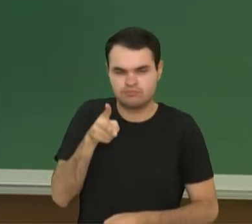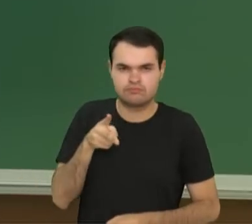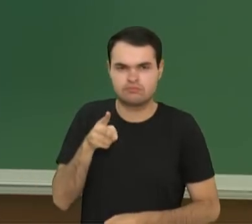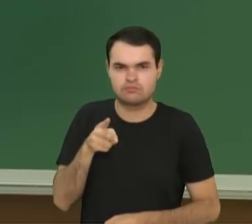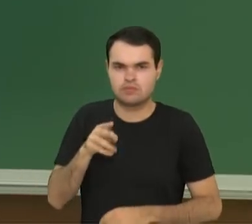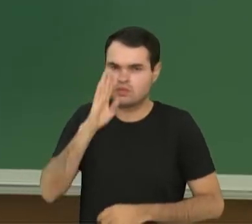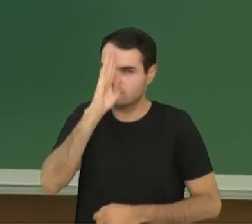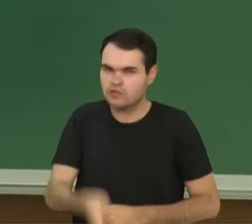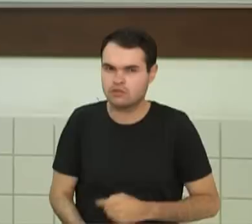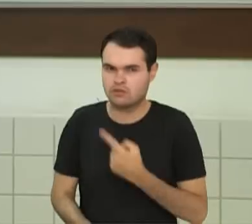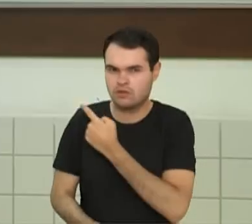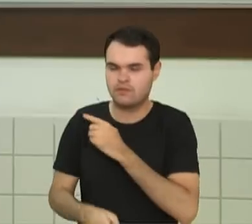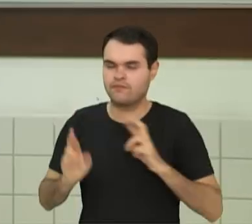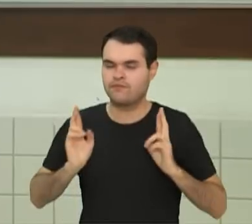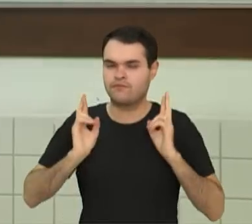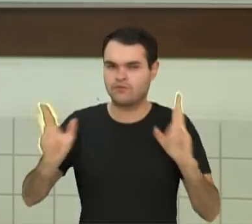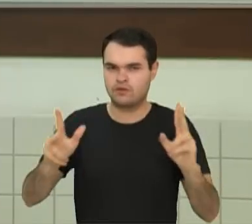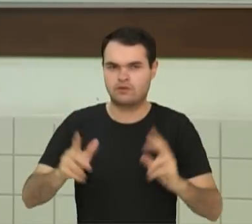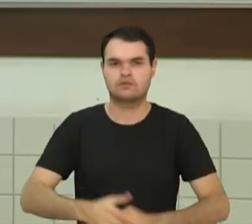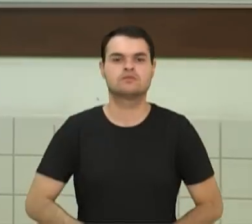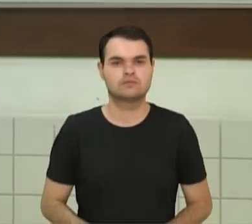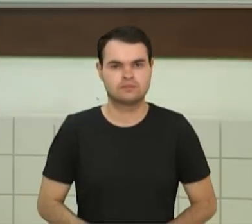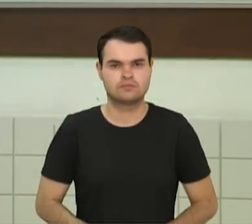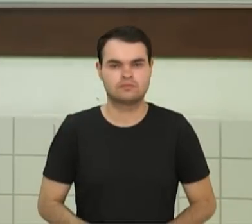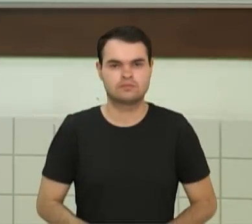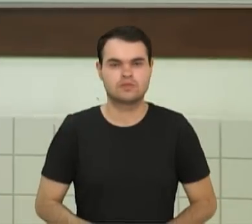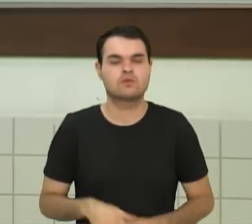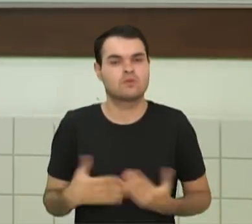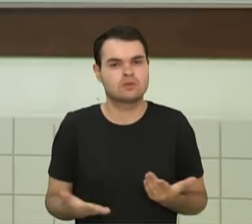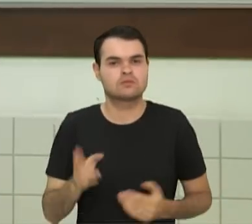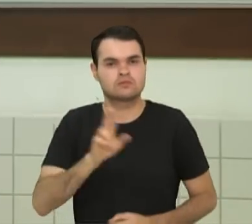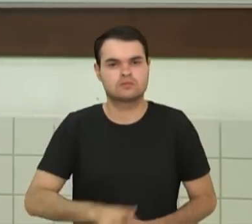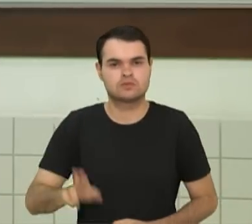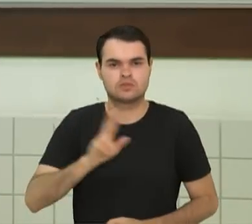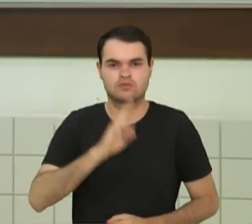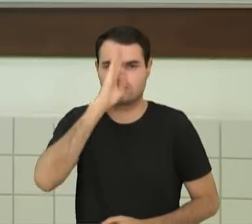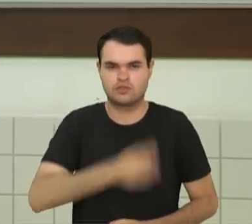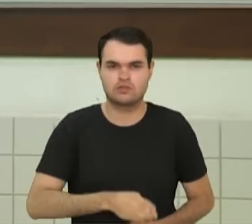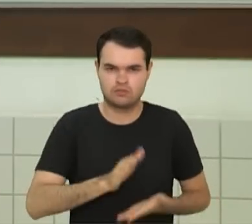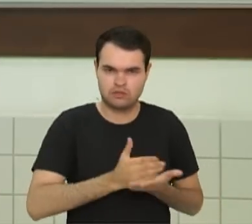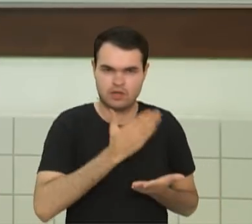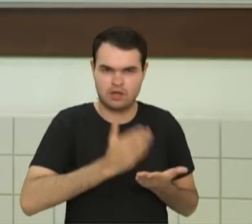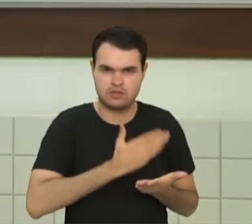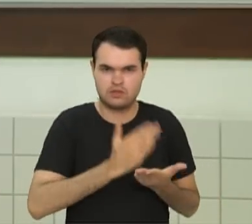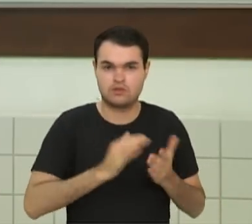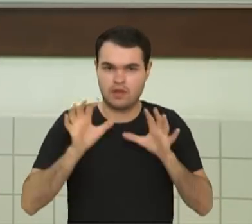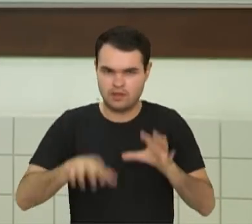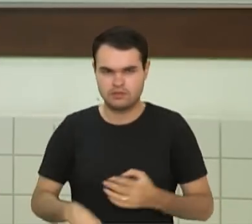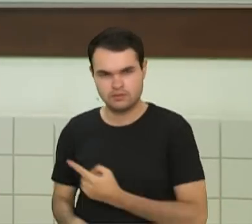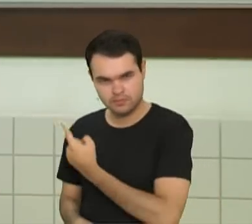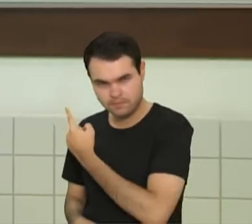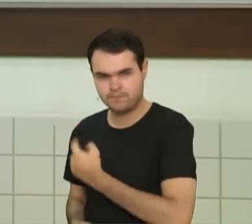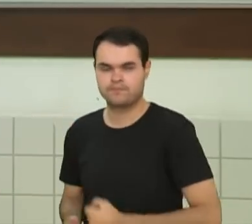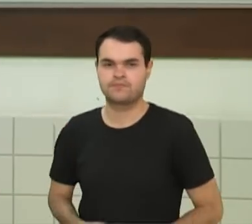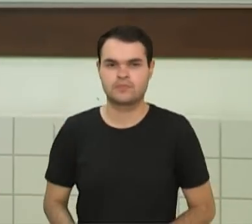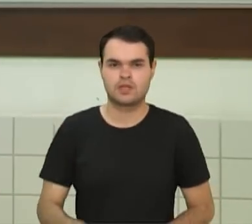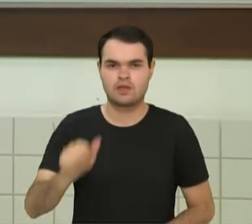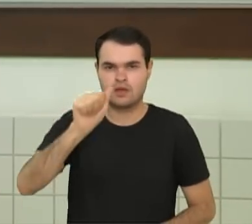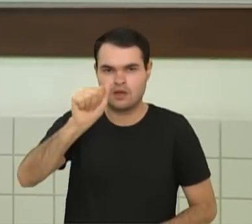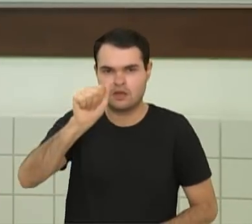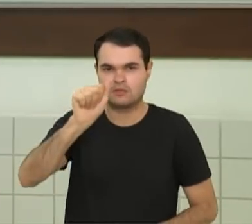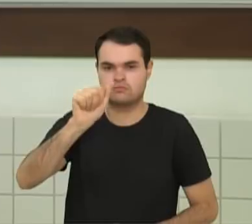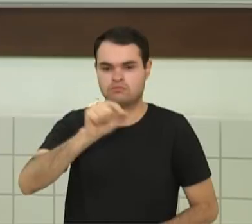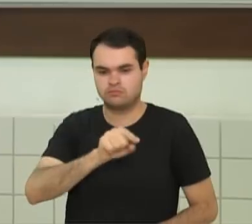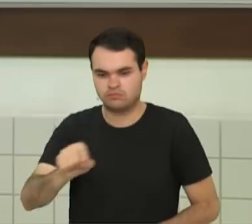Vamos aqui no quadro para a gente ver a diferença. Quando eu estou usando no caderno, a gente usa normalmente assim, ó, A sobre